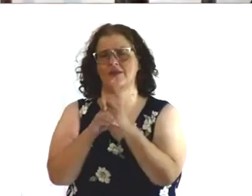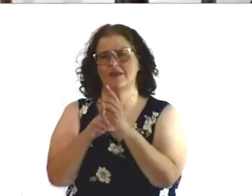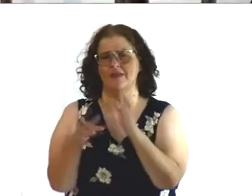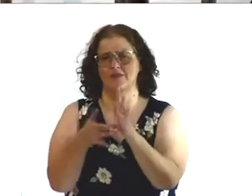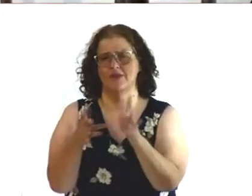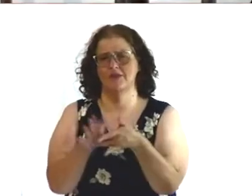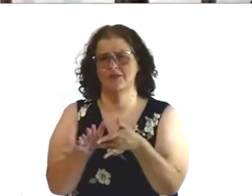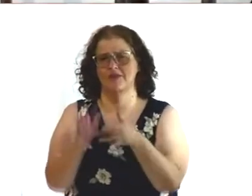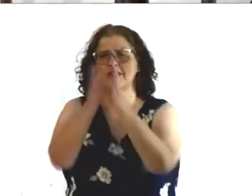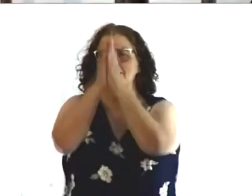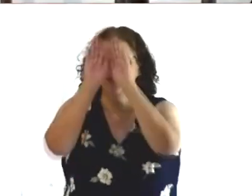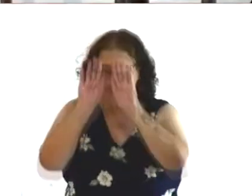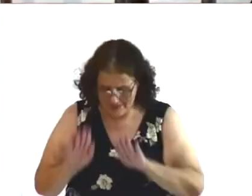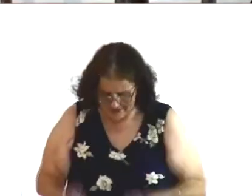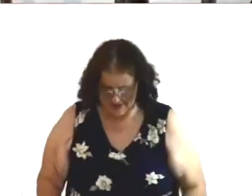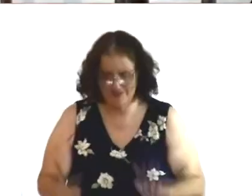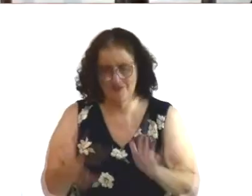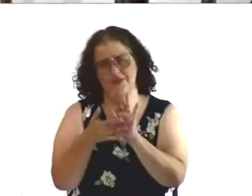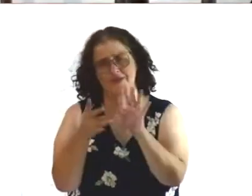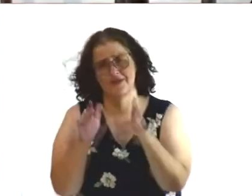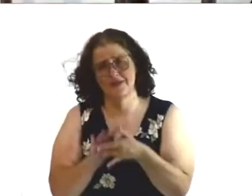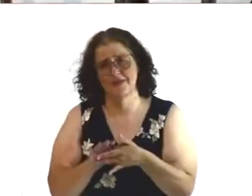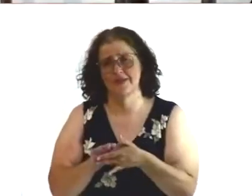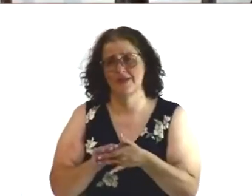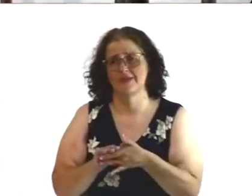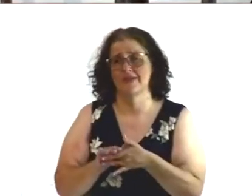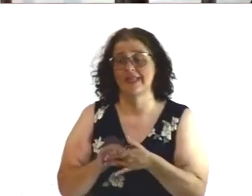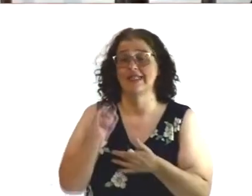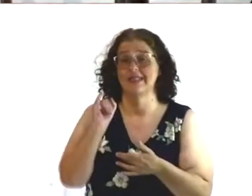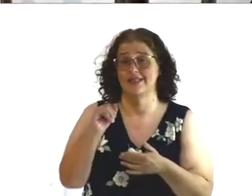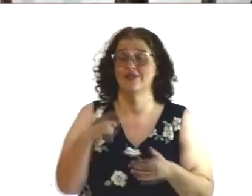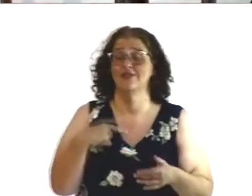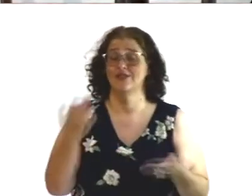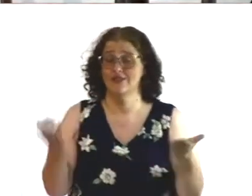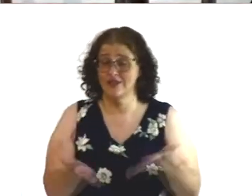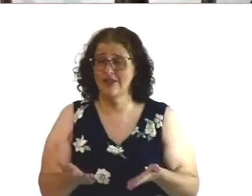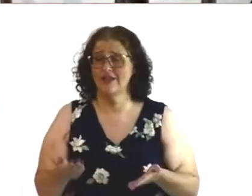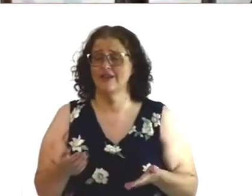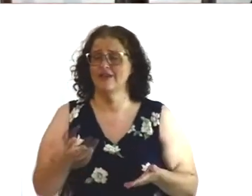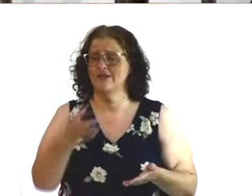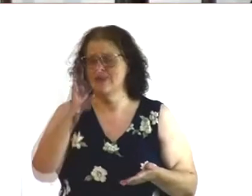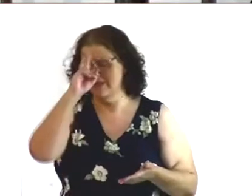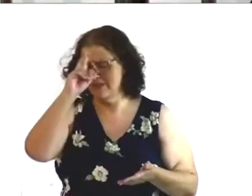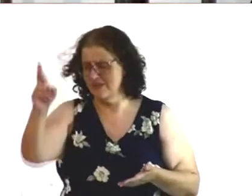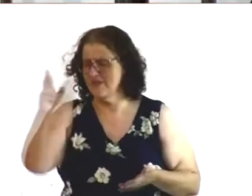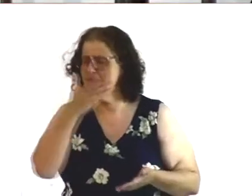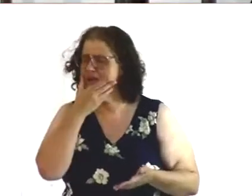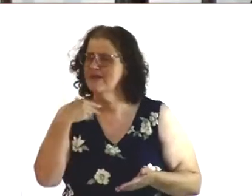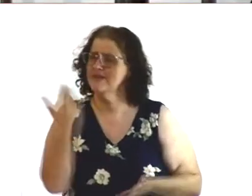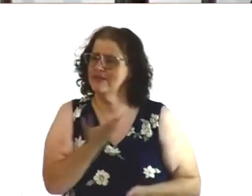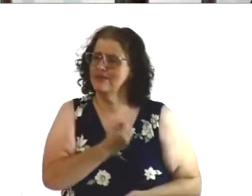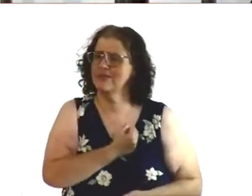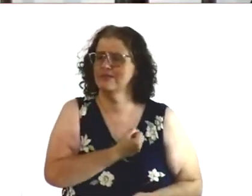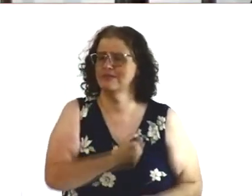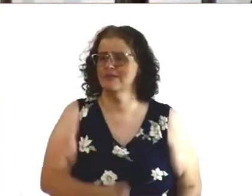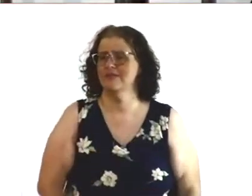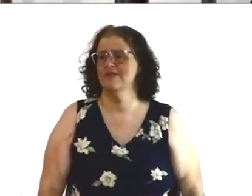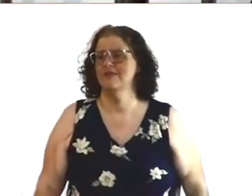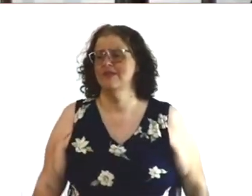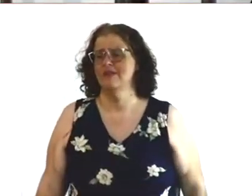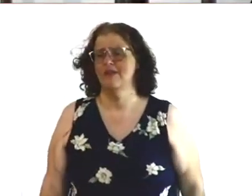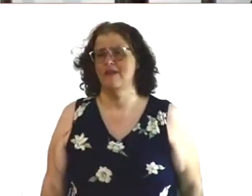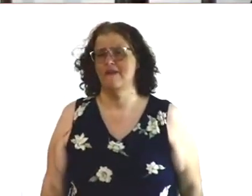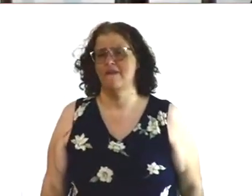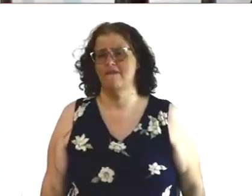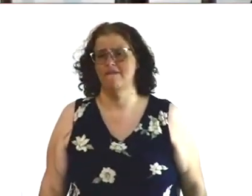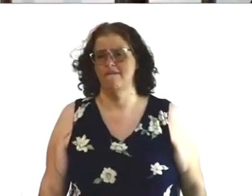adoramos, se Ele já é o nosso Senhor e Salvador. Veja, eu não estou falando de tempo na igreja, estou falando de uma